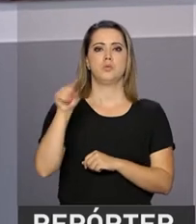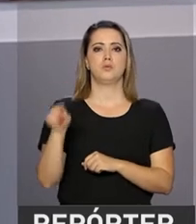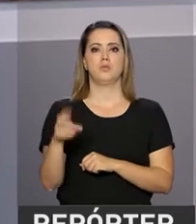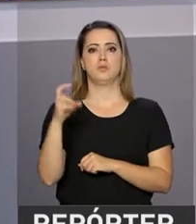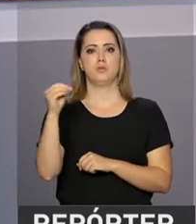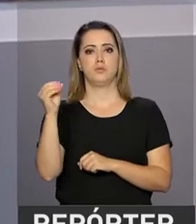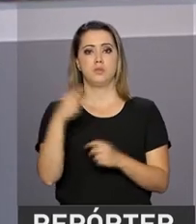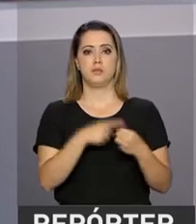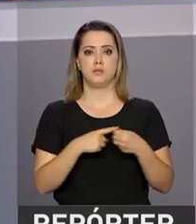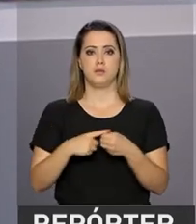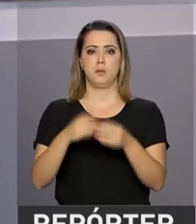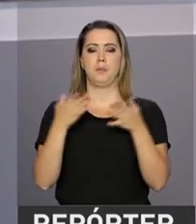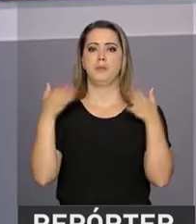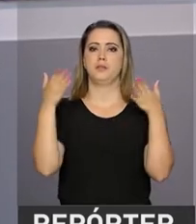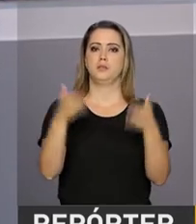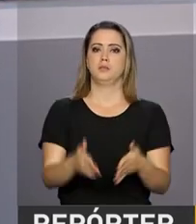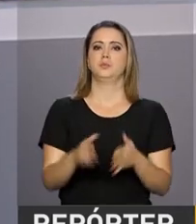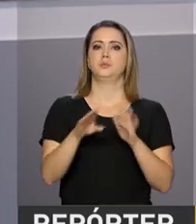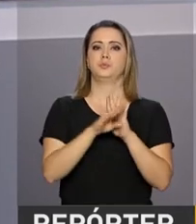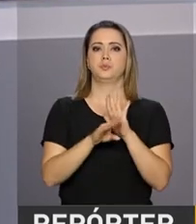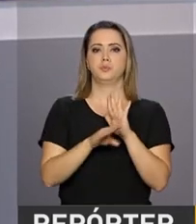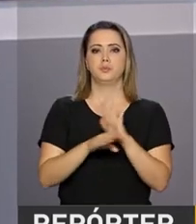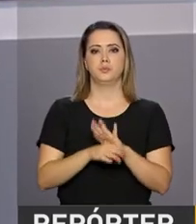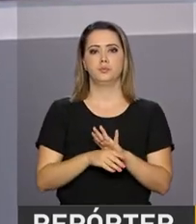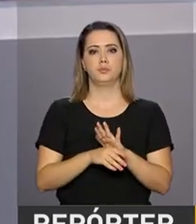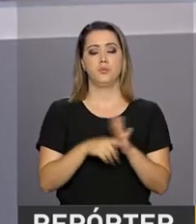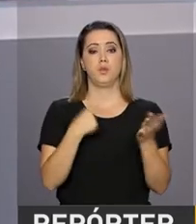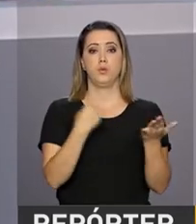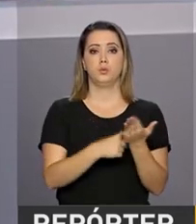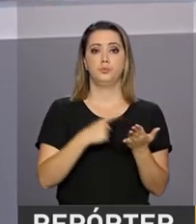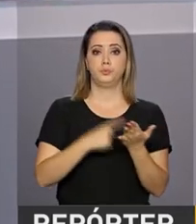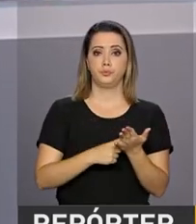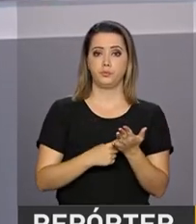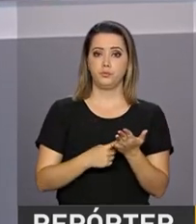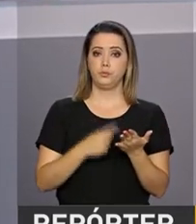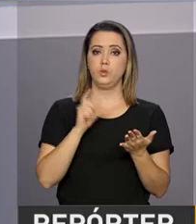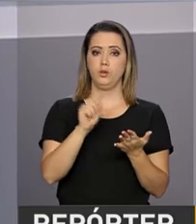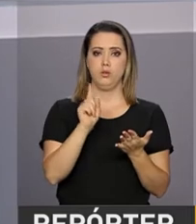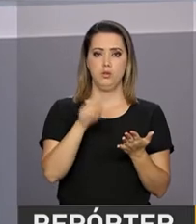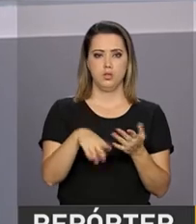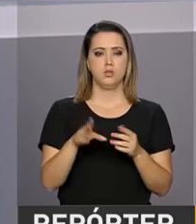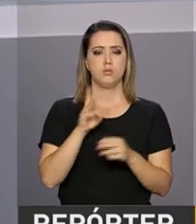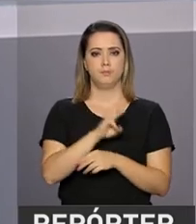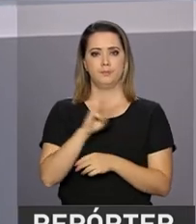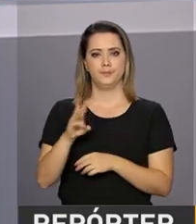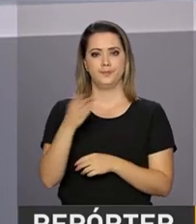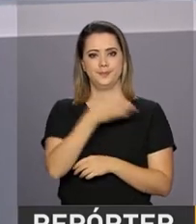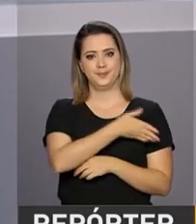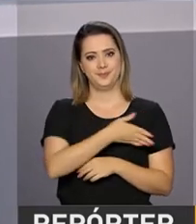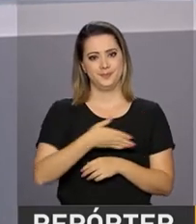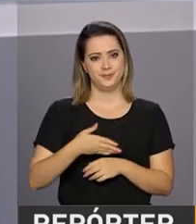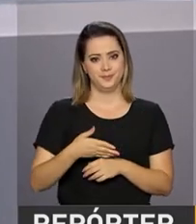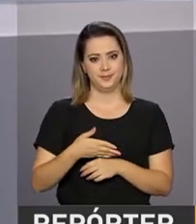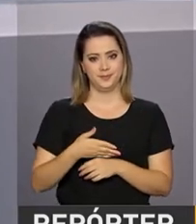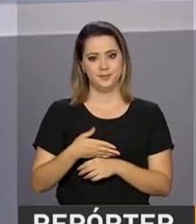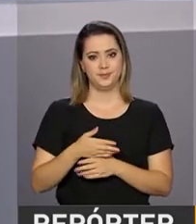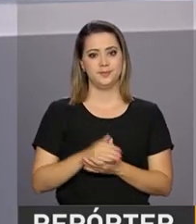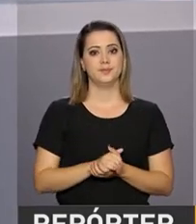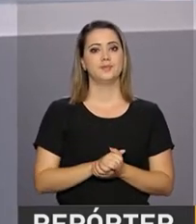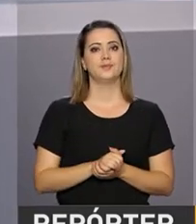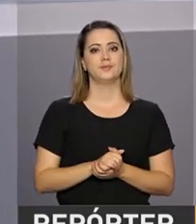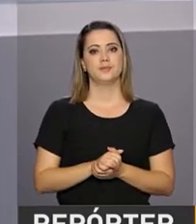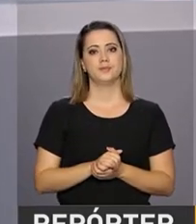2.500 municípios já participam do programa o termo de adesão estará disponível na internet na página do ministério